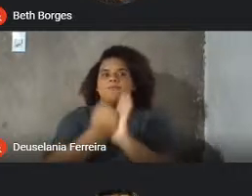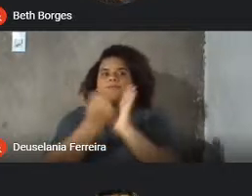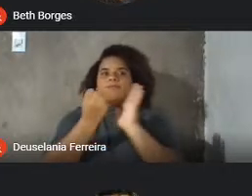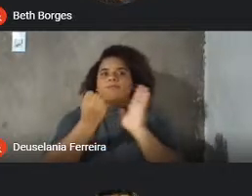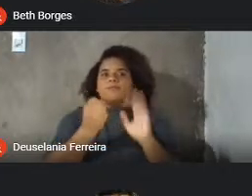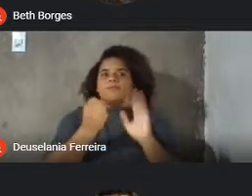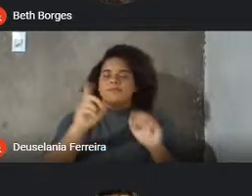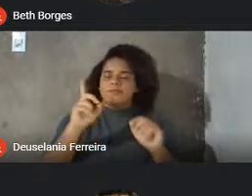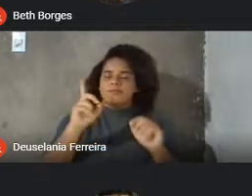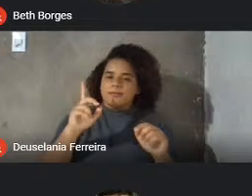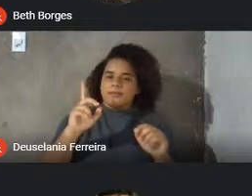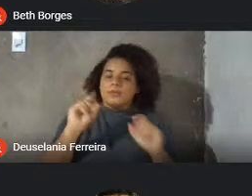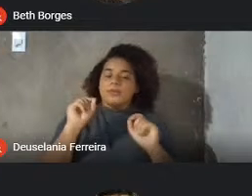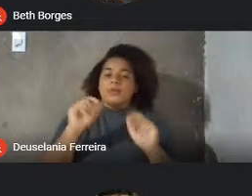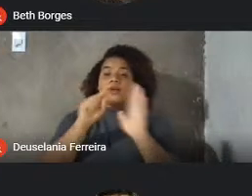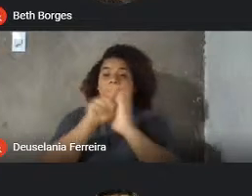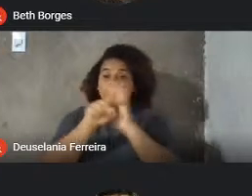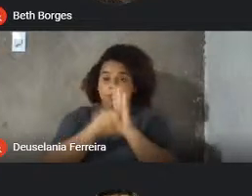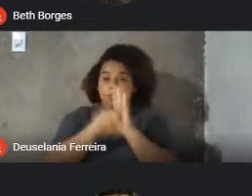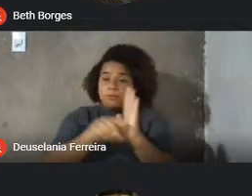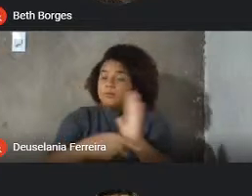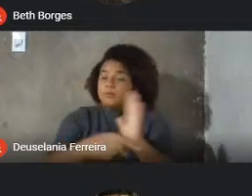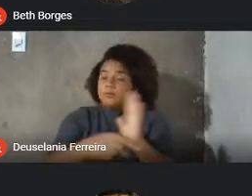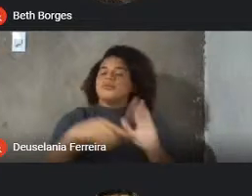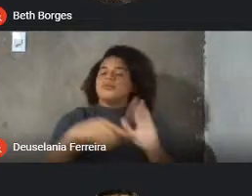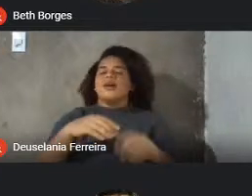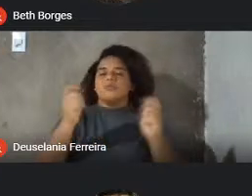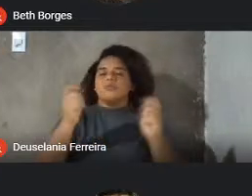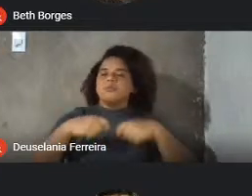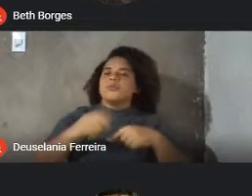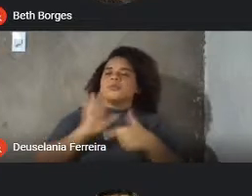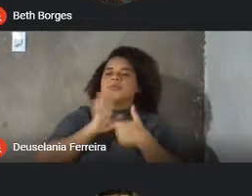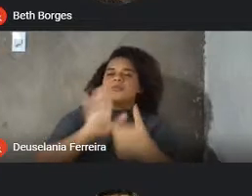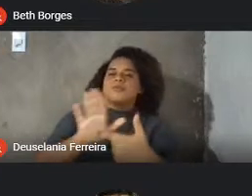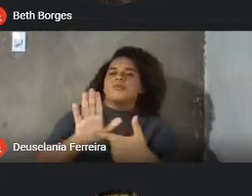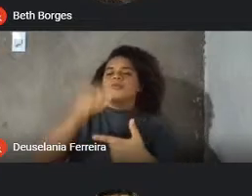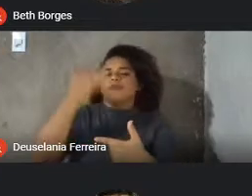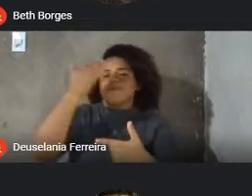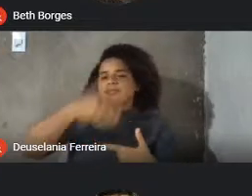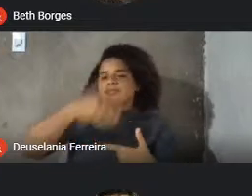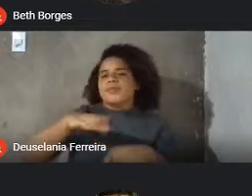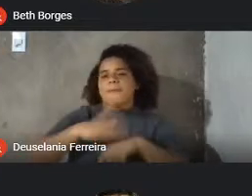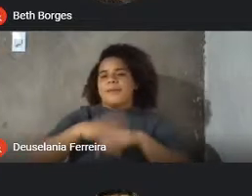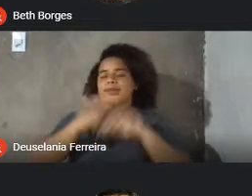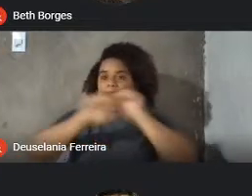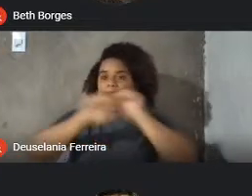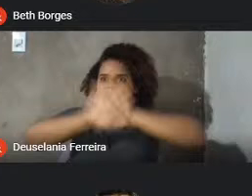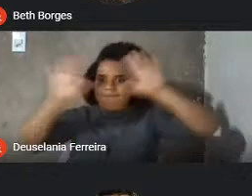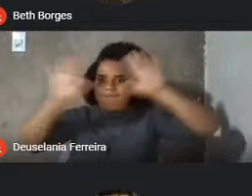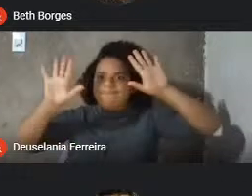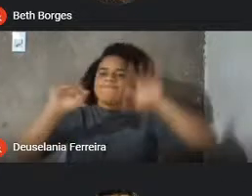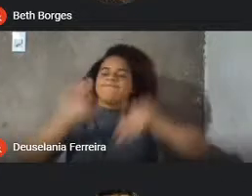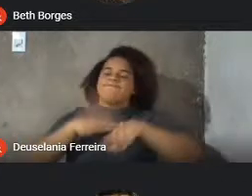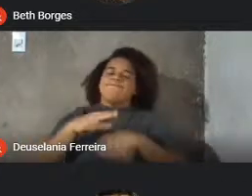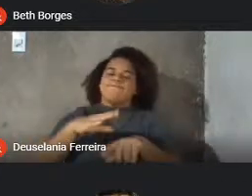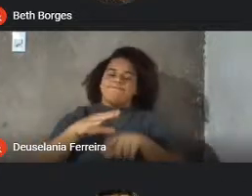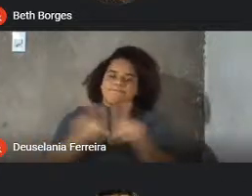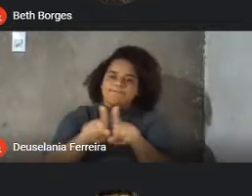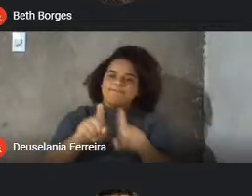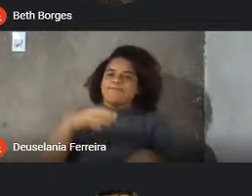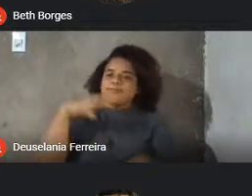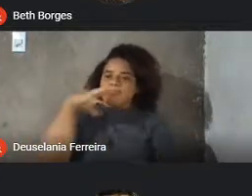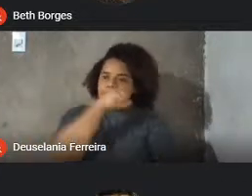questionários? É que eles vão te dar de uma maneira mais evidente e clara, talvez até mais rápida, principalmente para quem está iniciando,